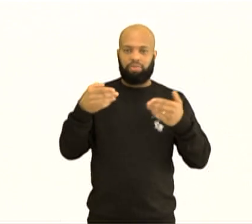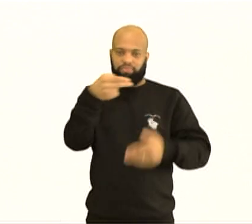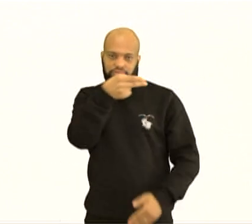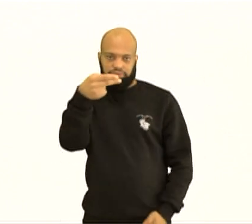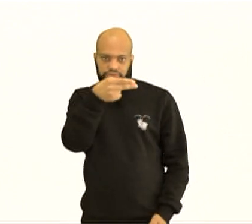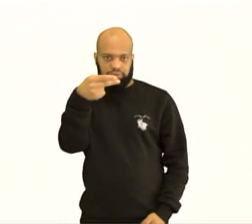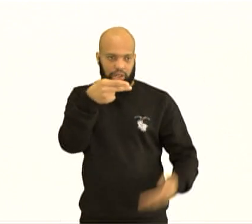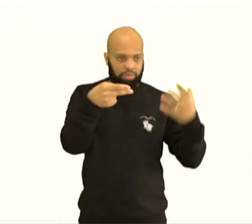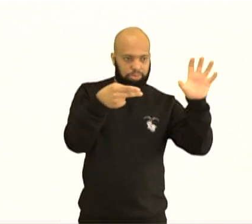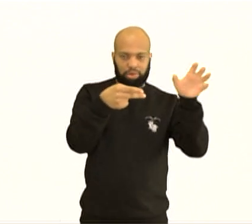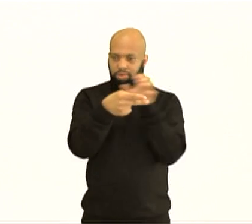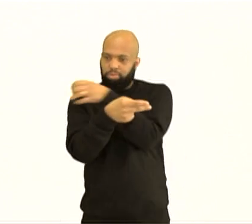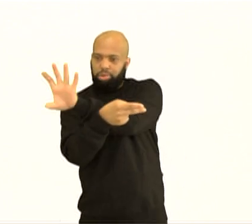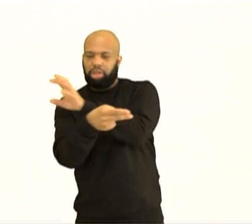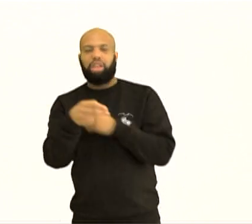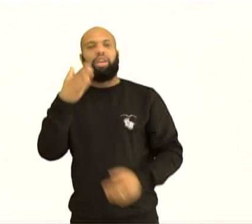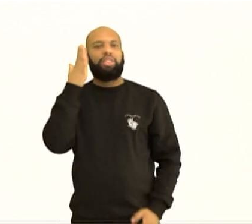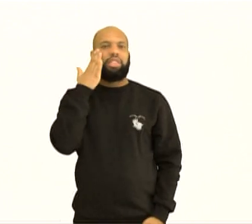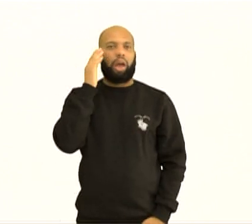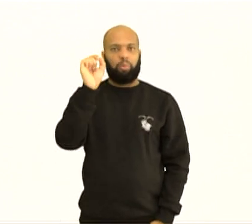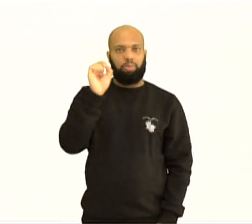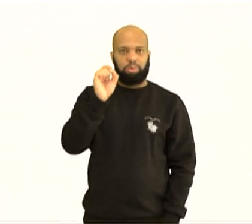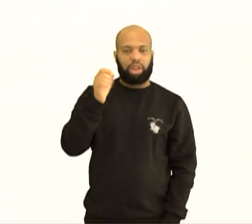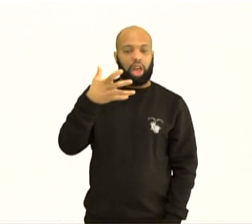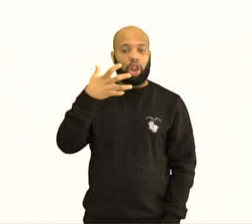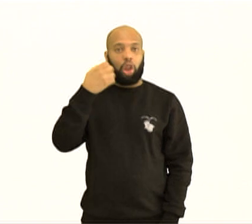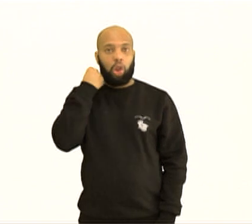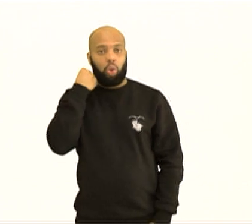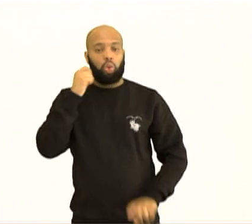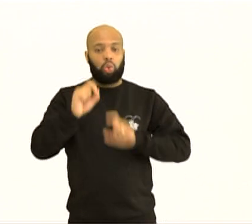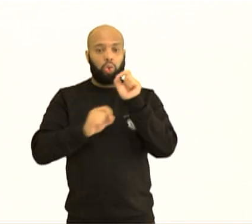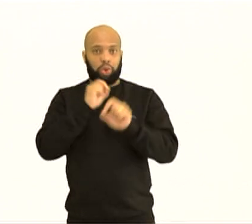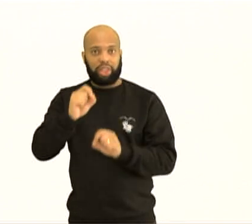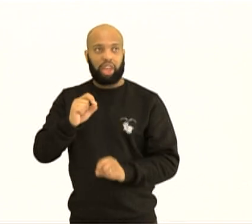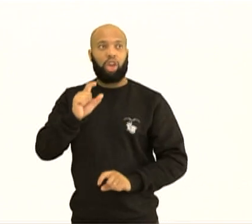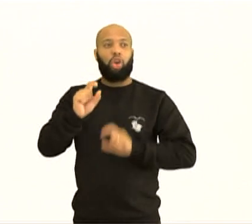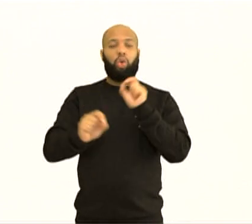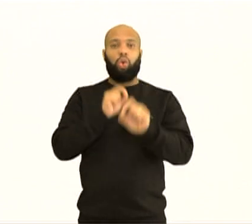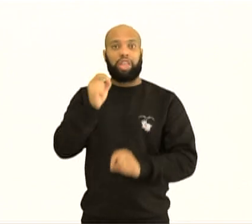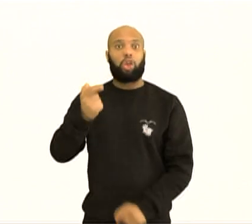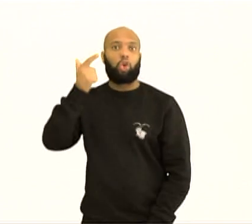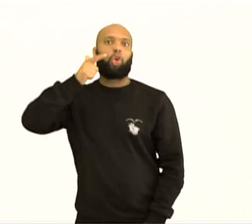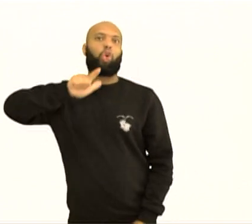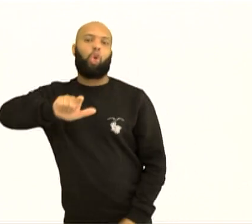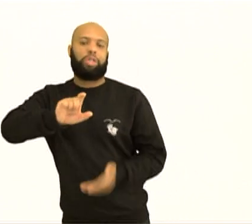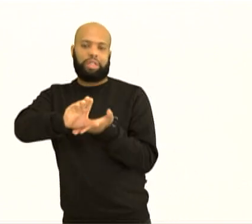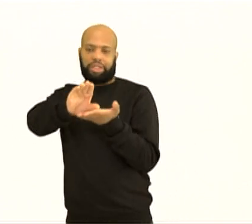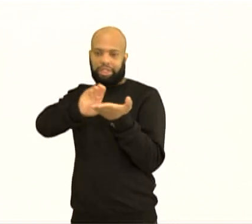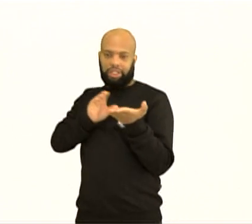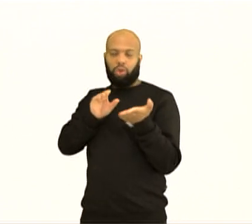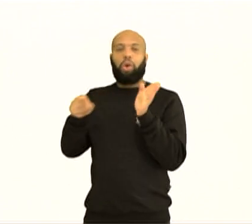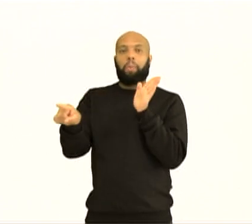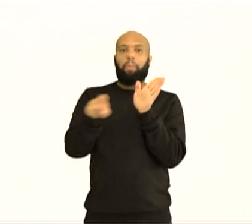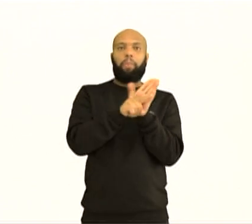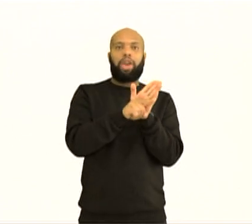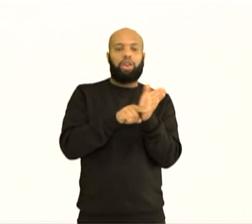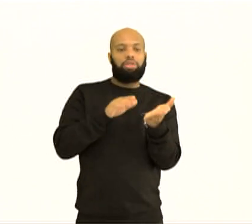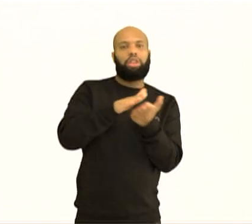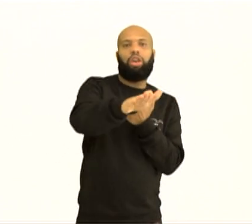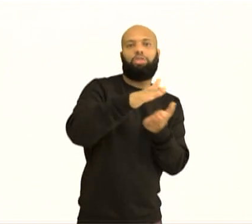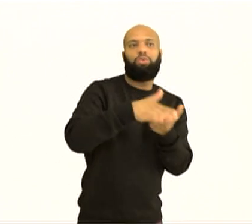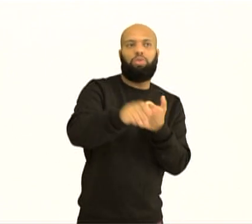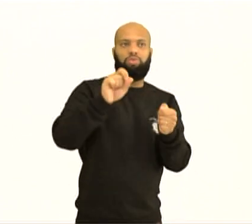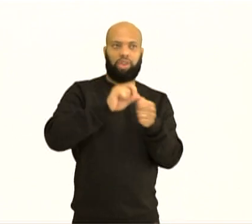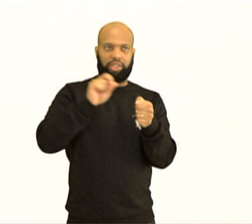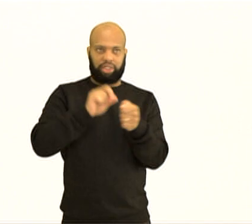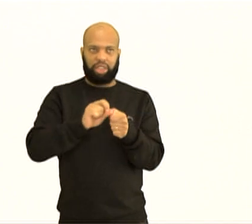sabemos que o lucro é a receita, é o que a gente ganhou, menos o custo da produção, certo?